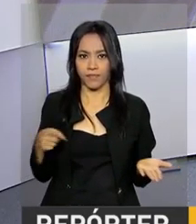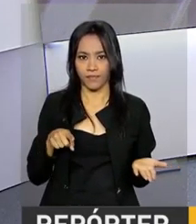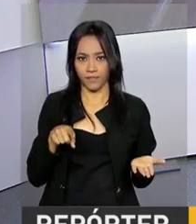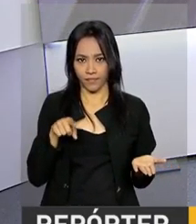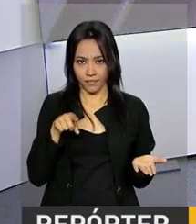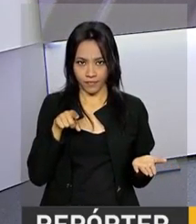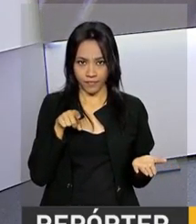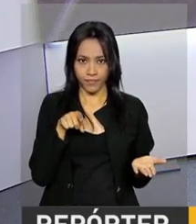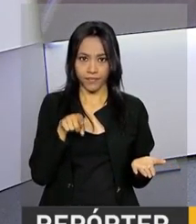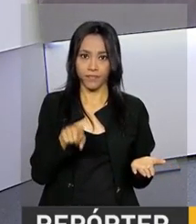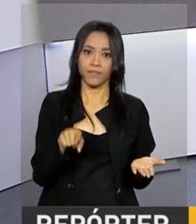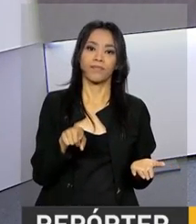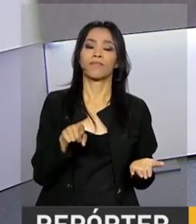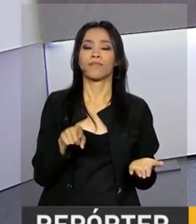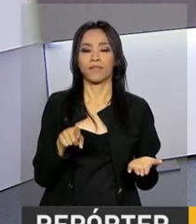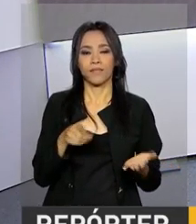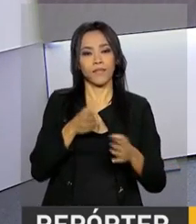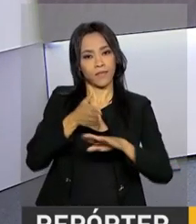PF